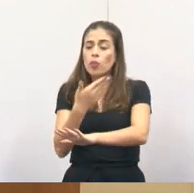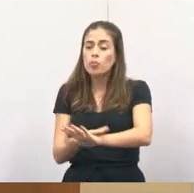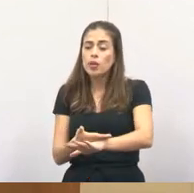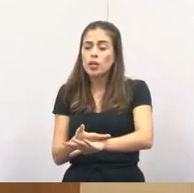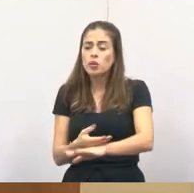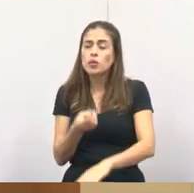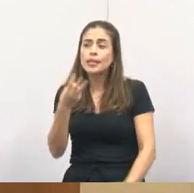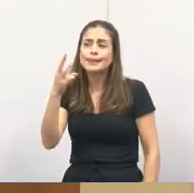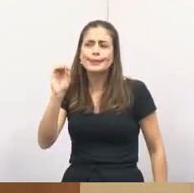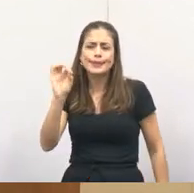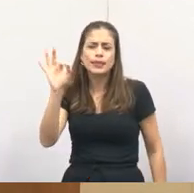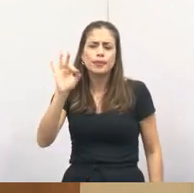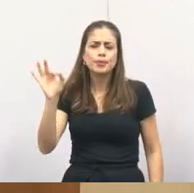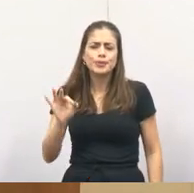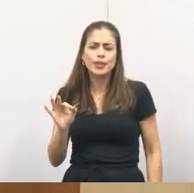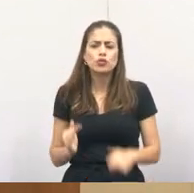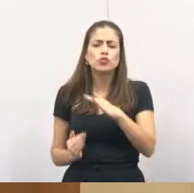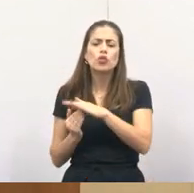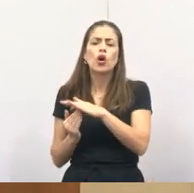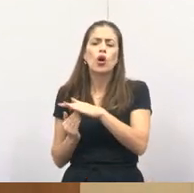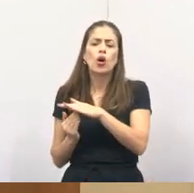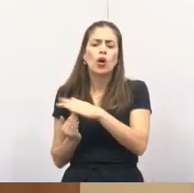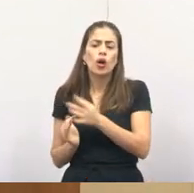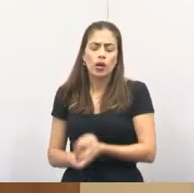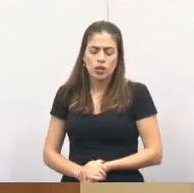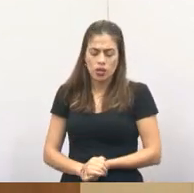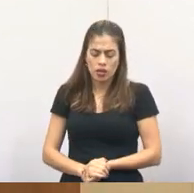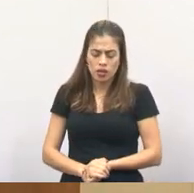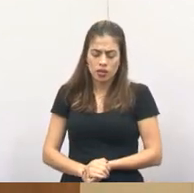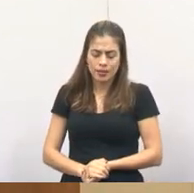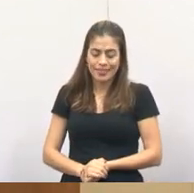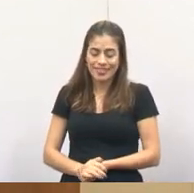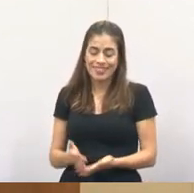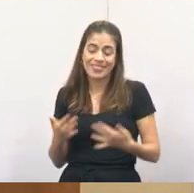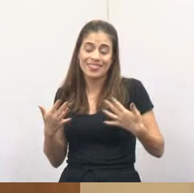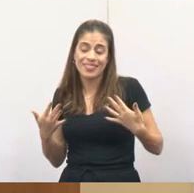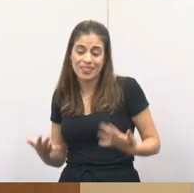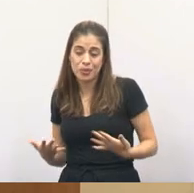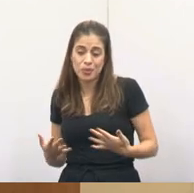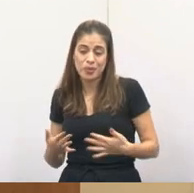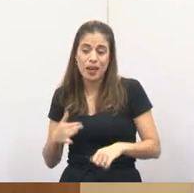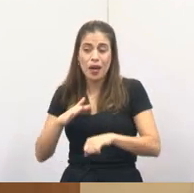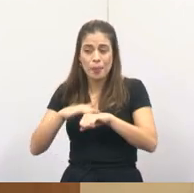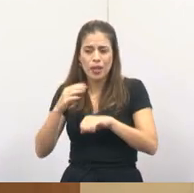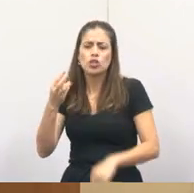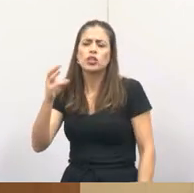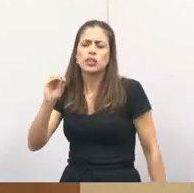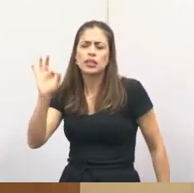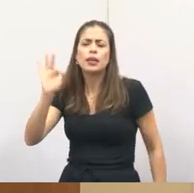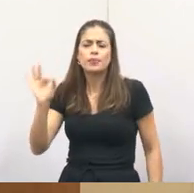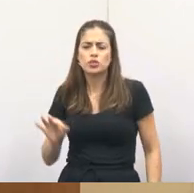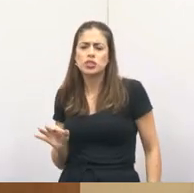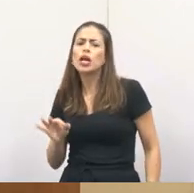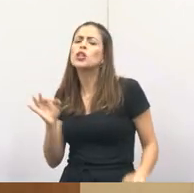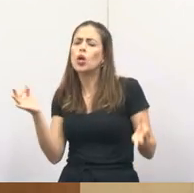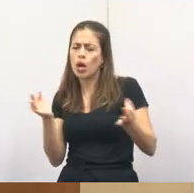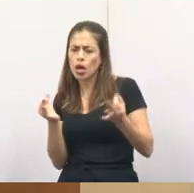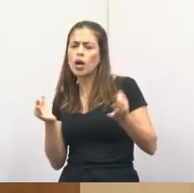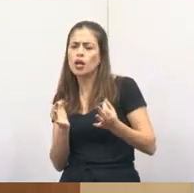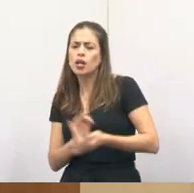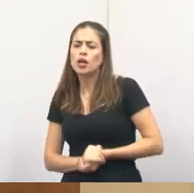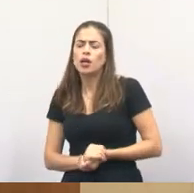a 30% então admitir um aumento de 30% na obra ótimo porque aí você